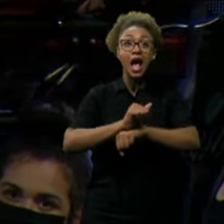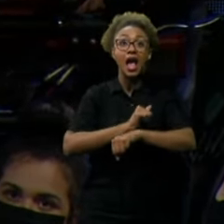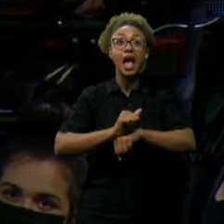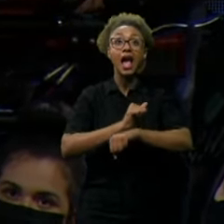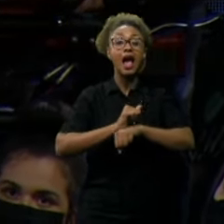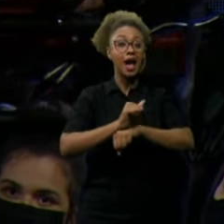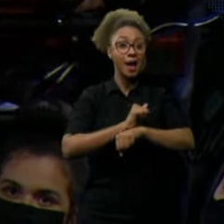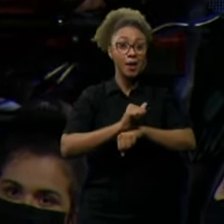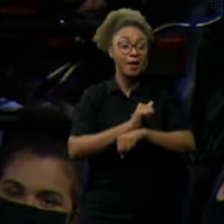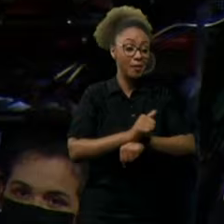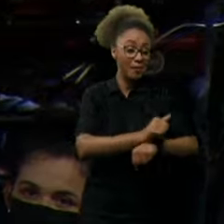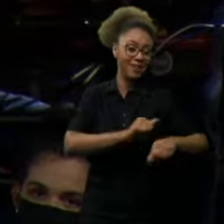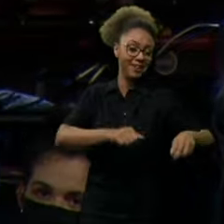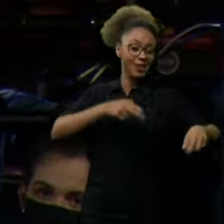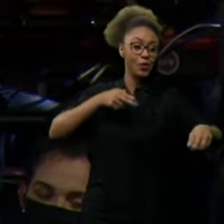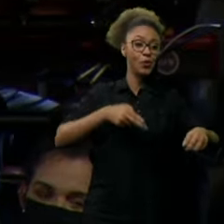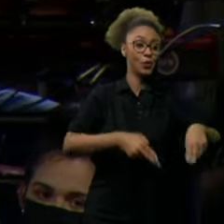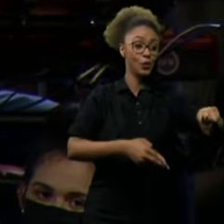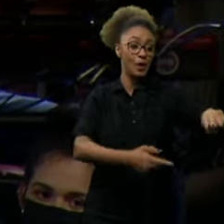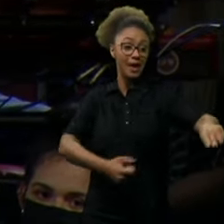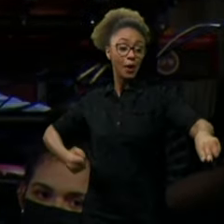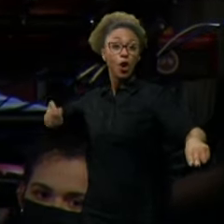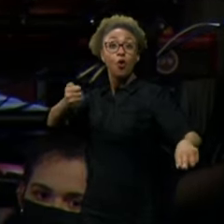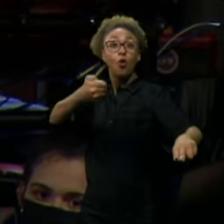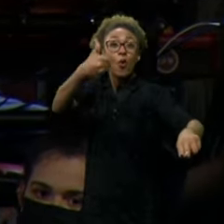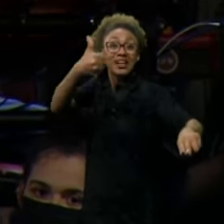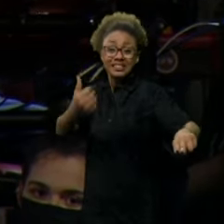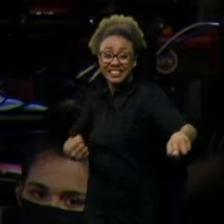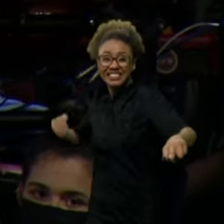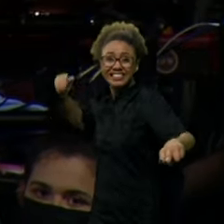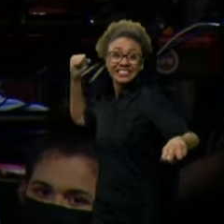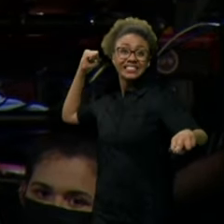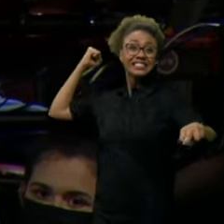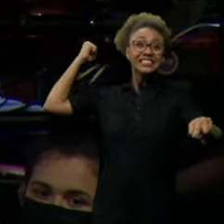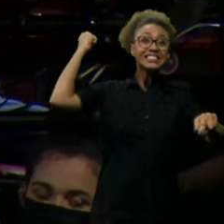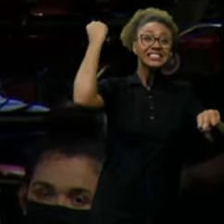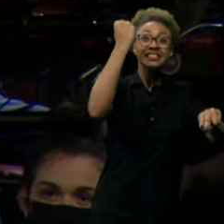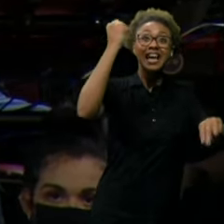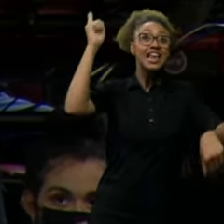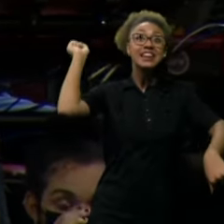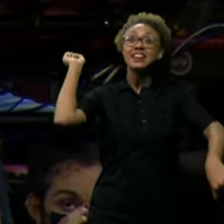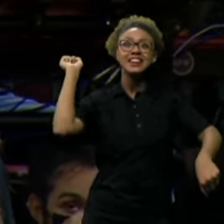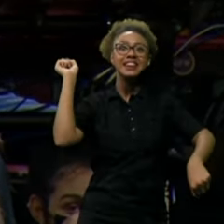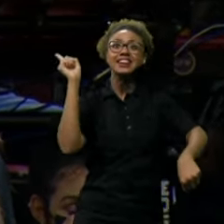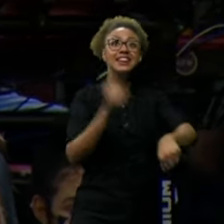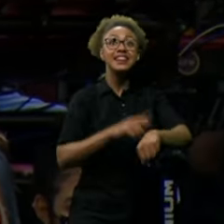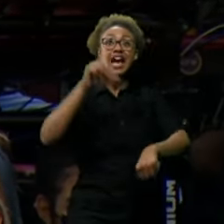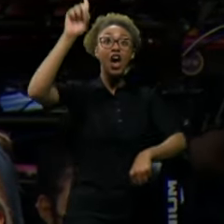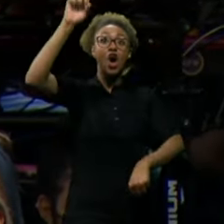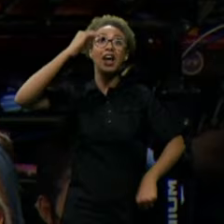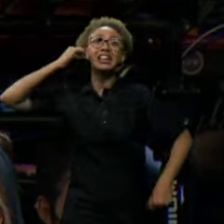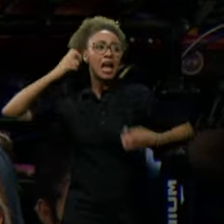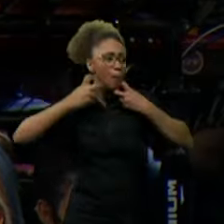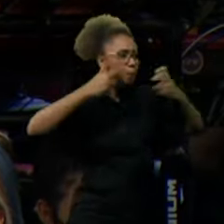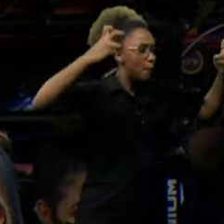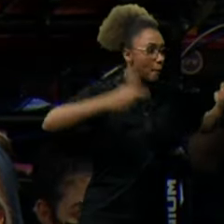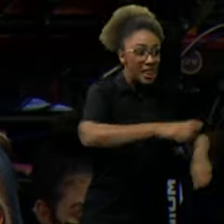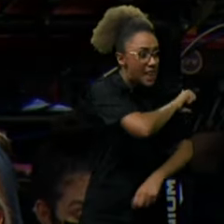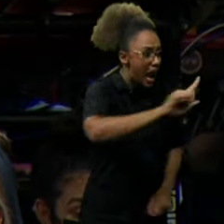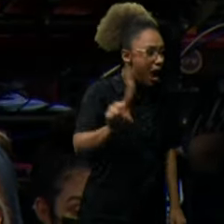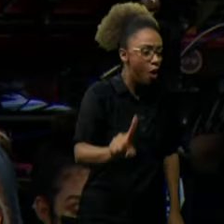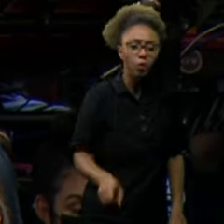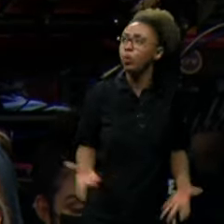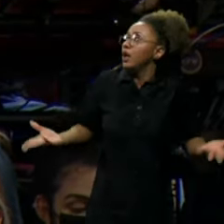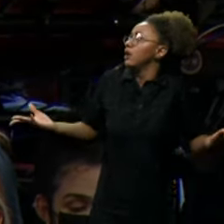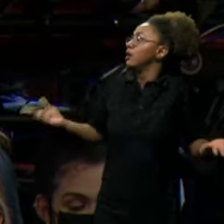Branco Não faça isso quando o senhor mandou fazer mas tô mandando fazer mais